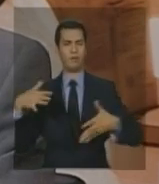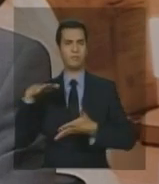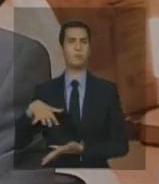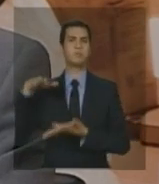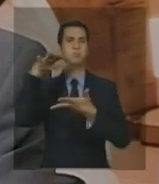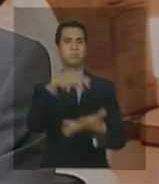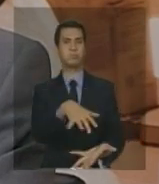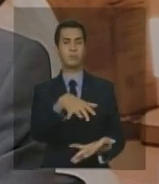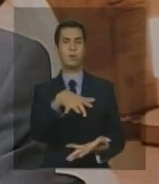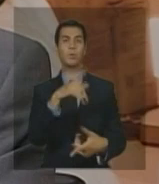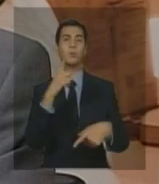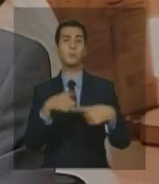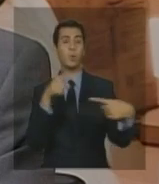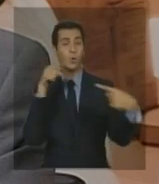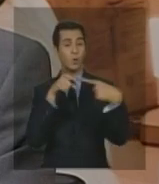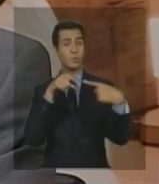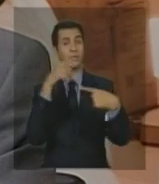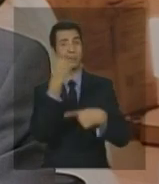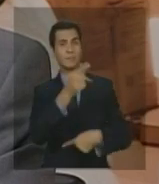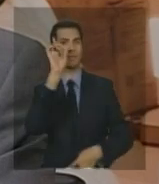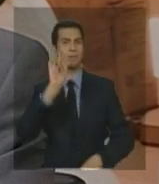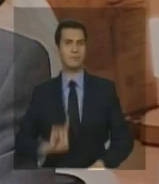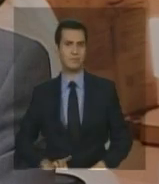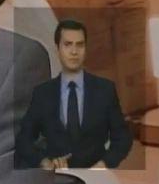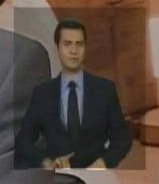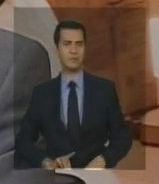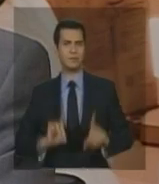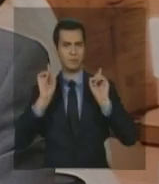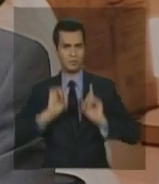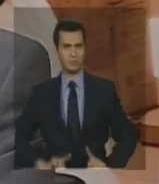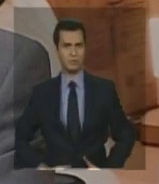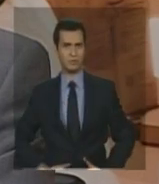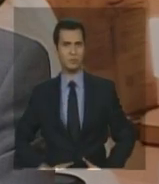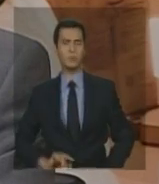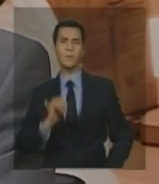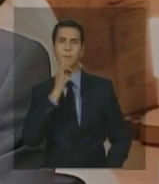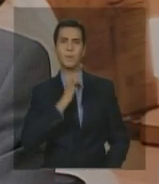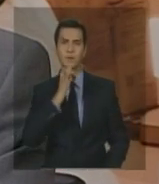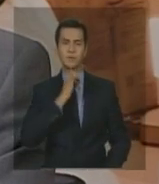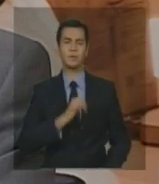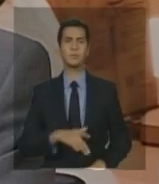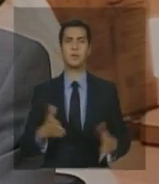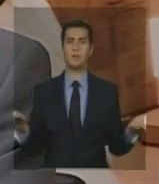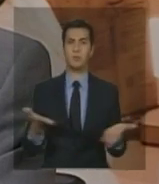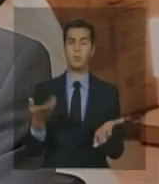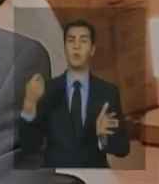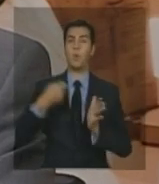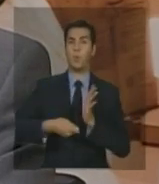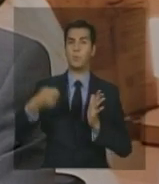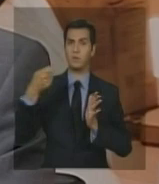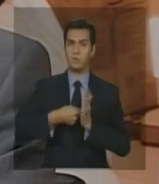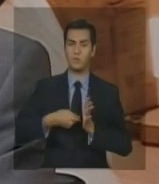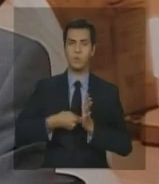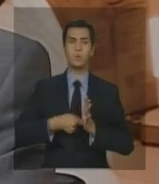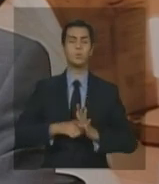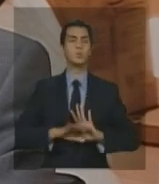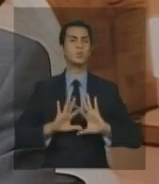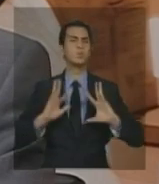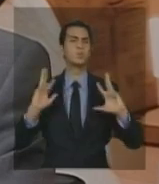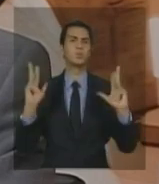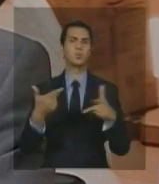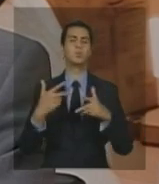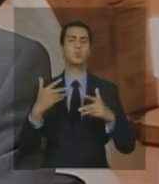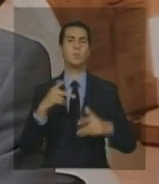especificidade desta pessoa com deficiência. É como quando, por exemplo, passa a ser exigido, né, que em todas as obras